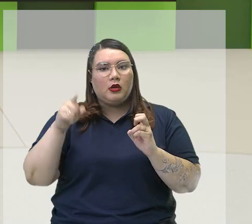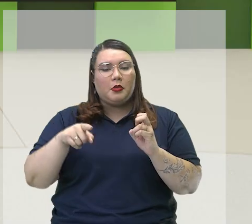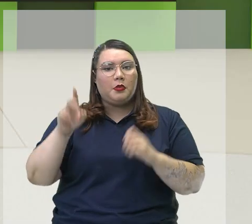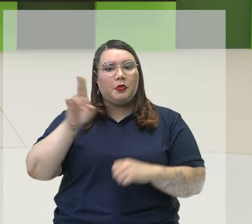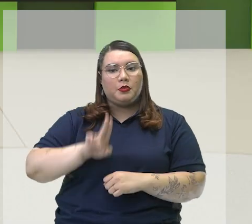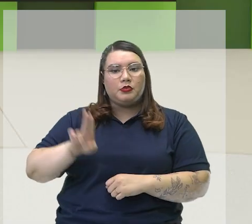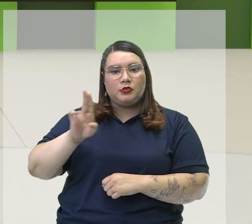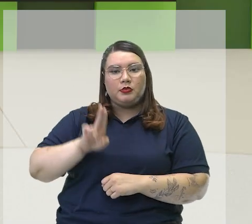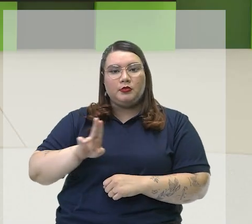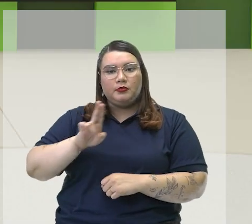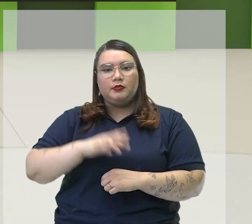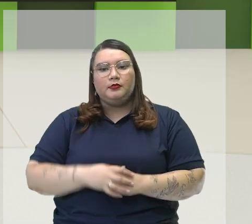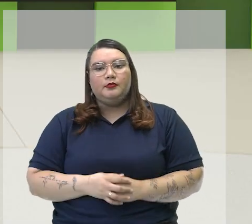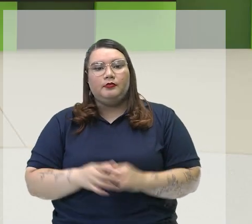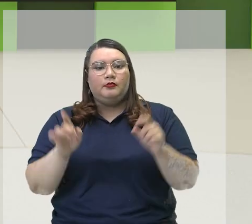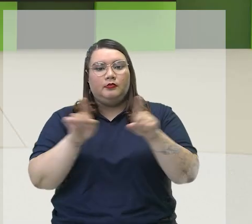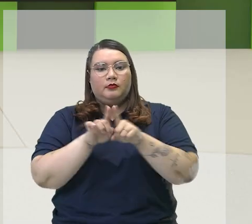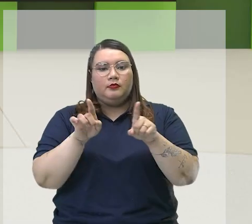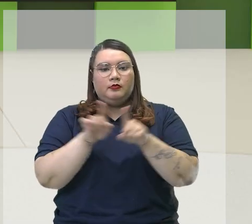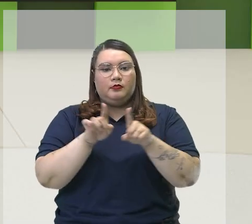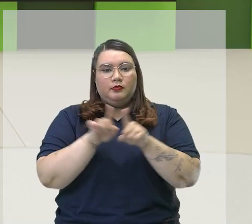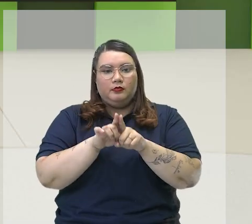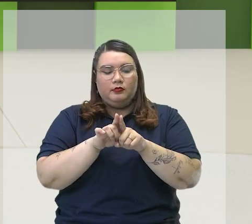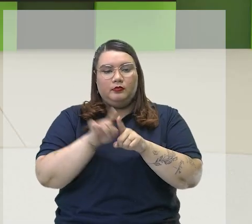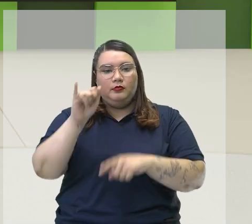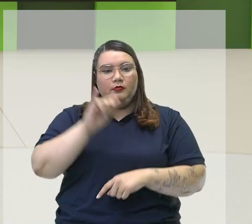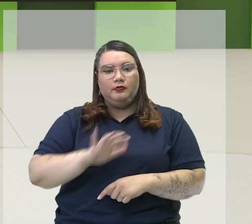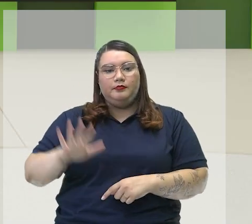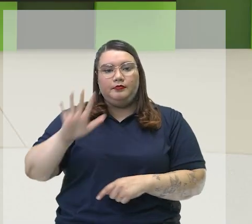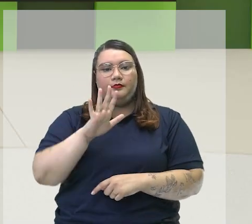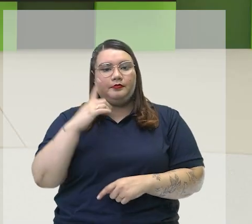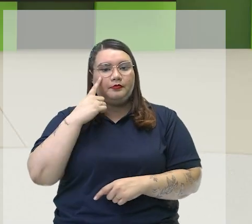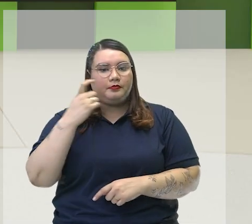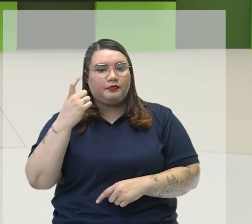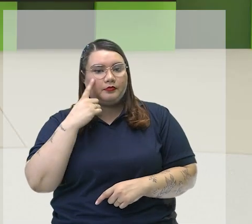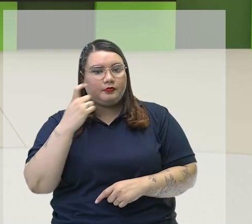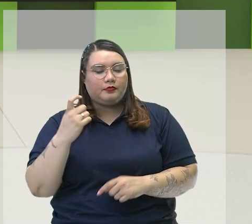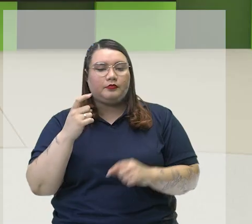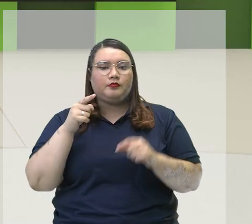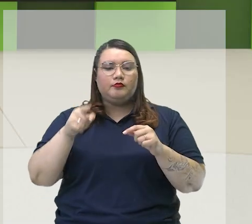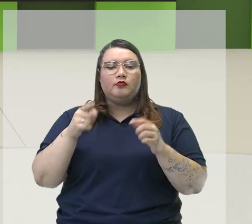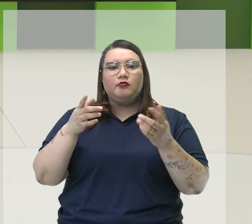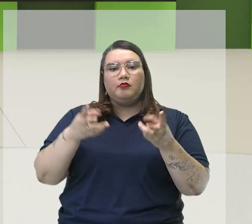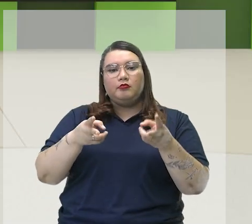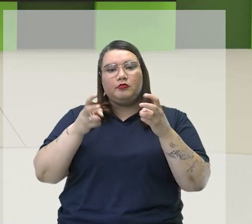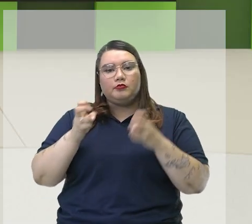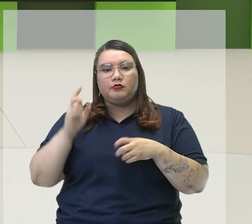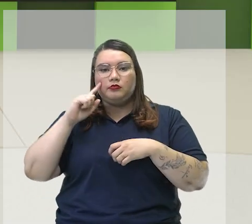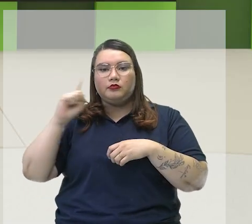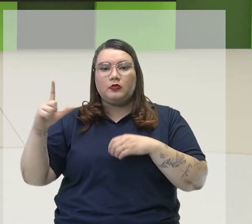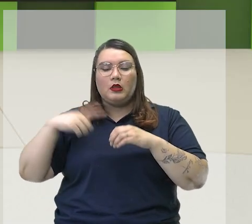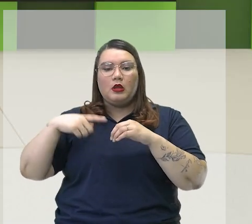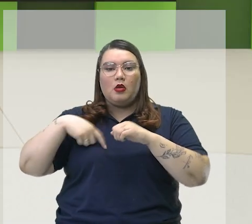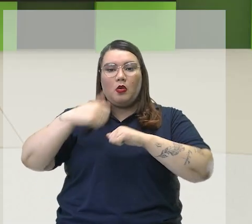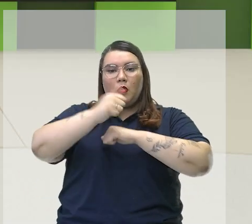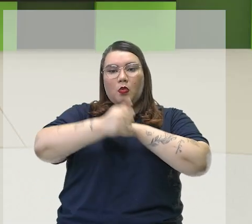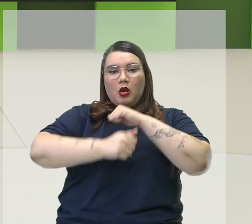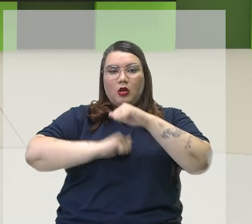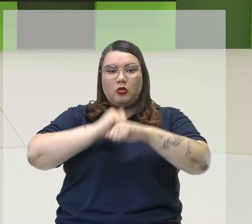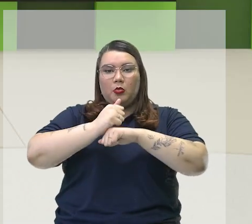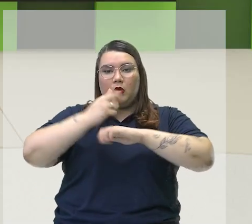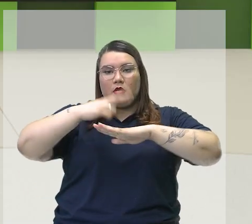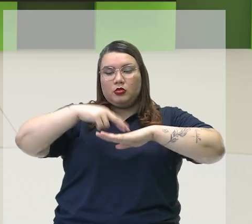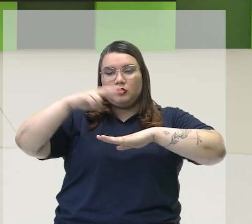uma aplicação. E também, olha só, essa imagem muito interessante, que você tem o átomo